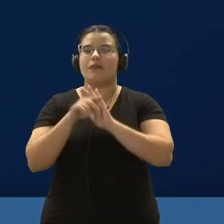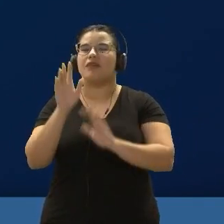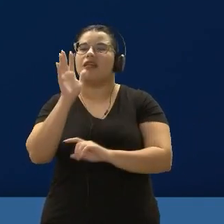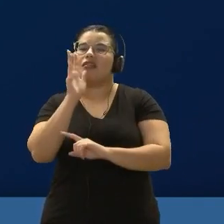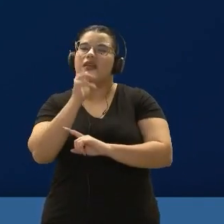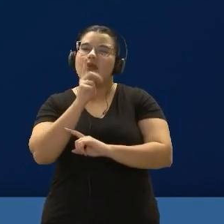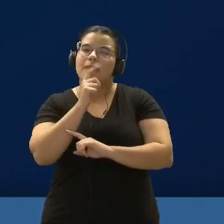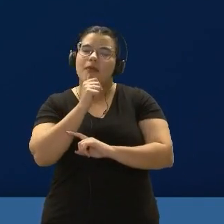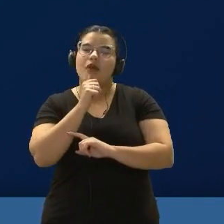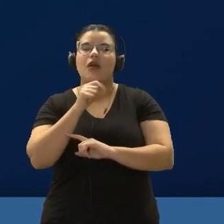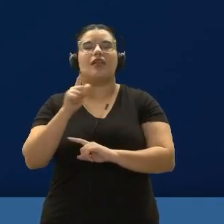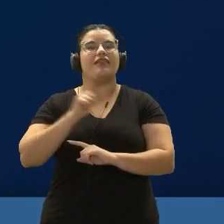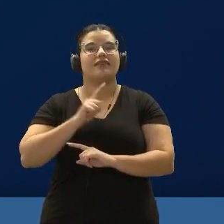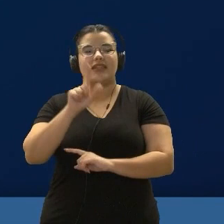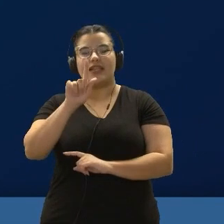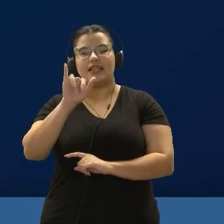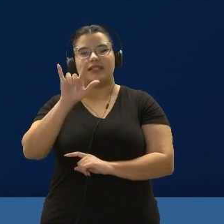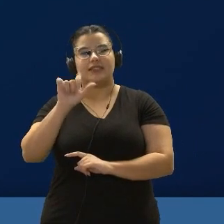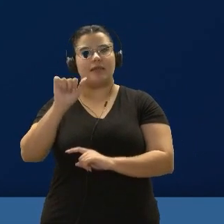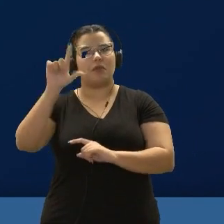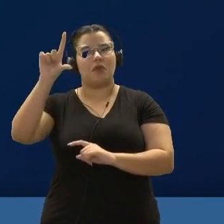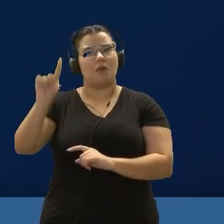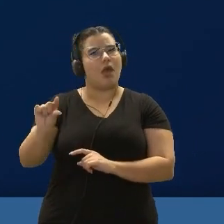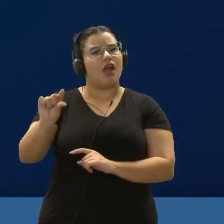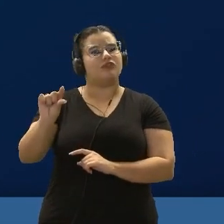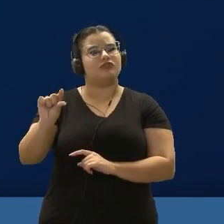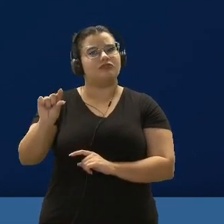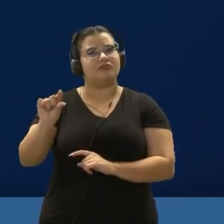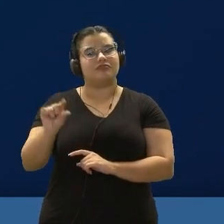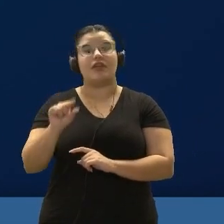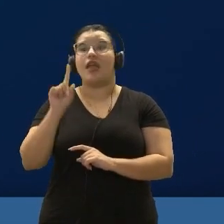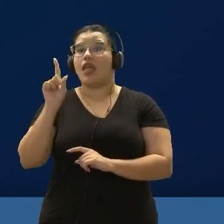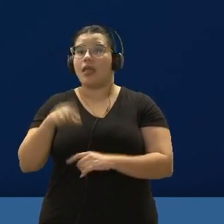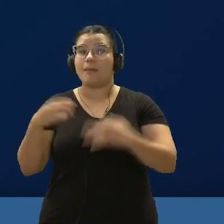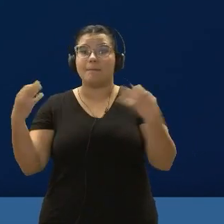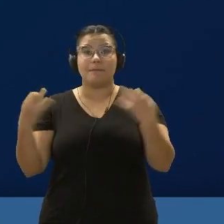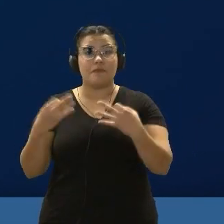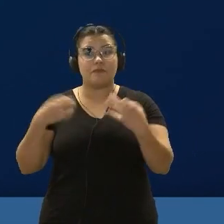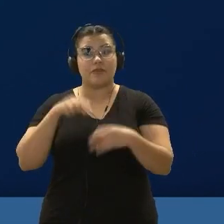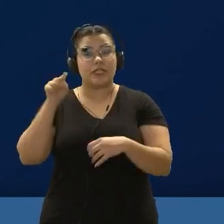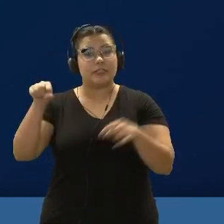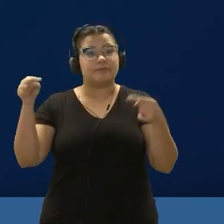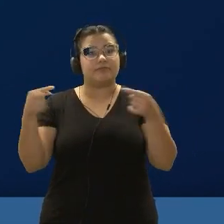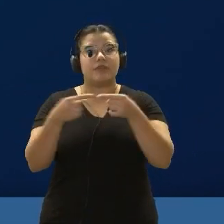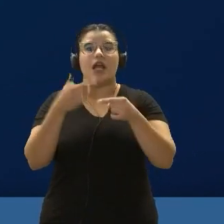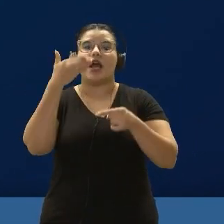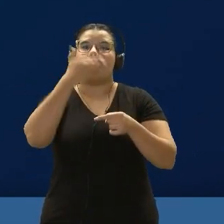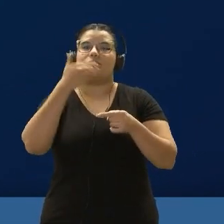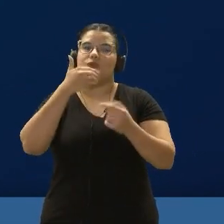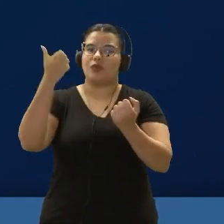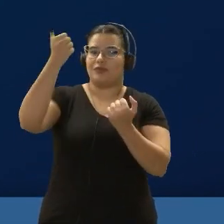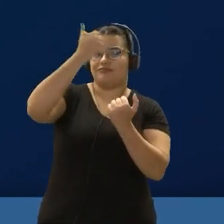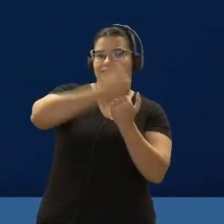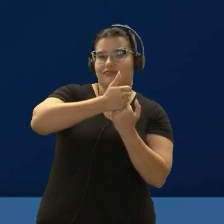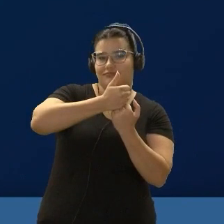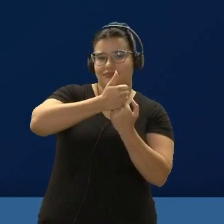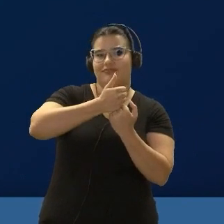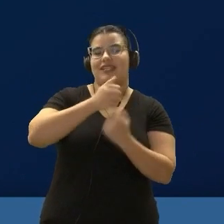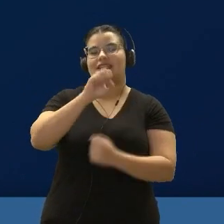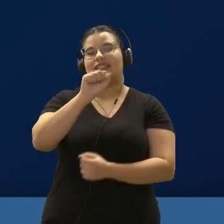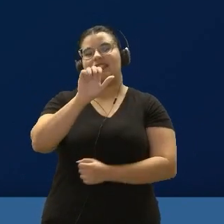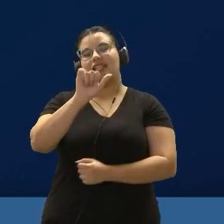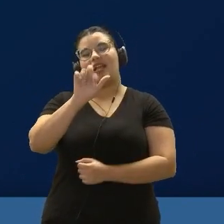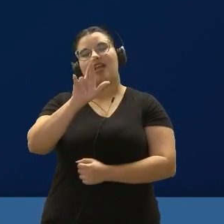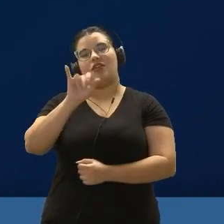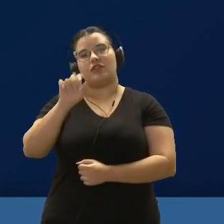com baixo índice glicêmico, 32. É adequada como açúcar alternativo, substituindo a sacarose,